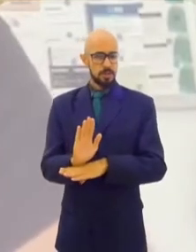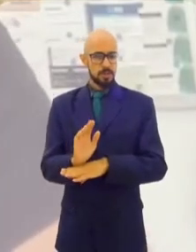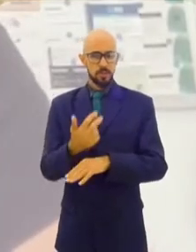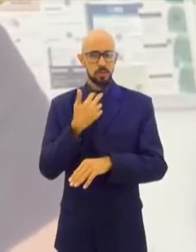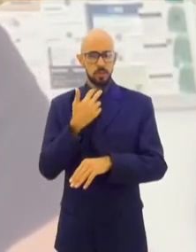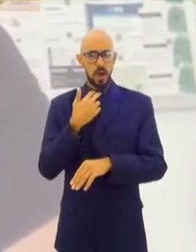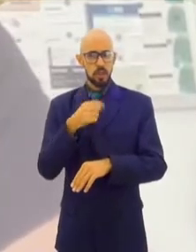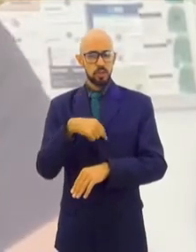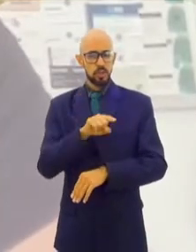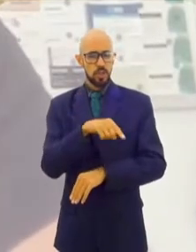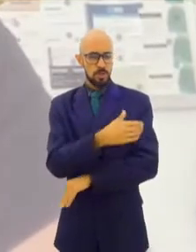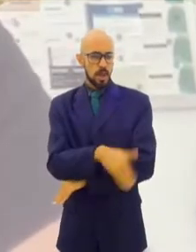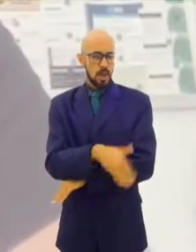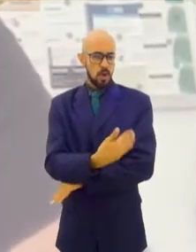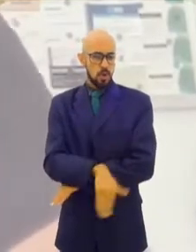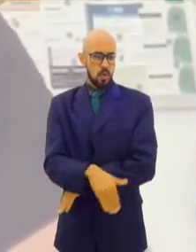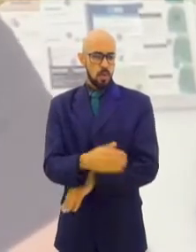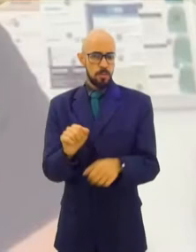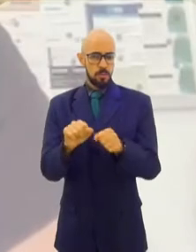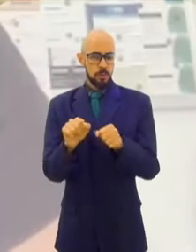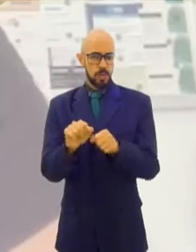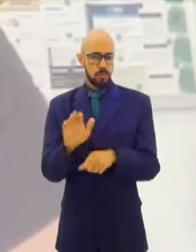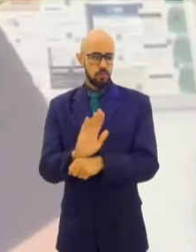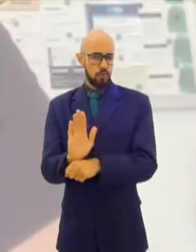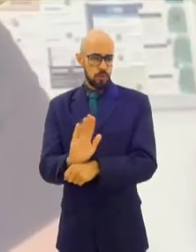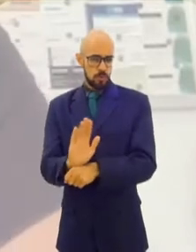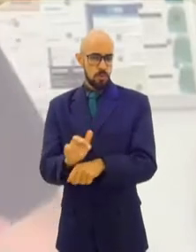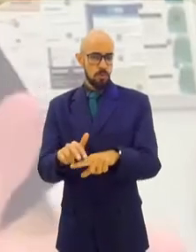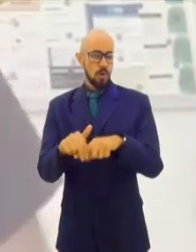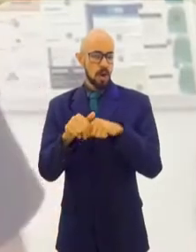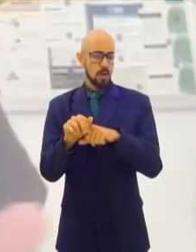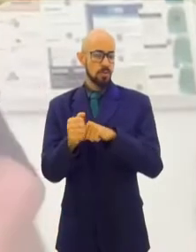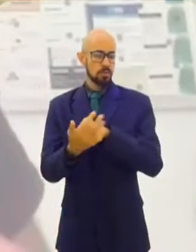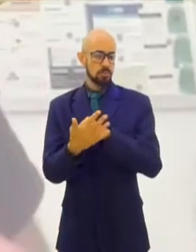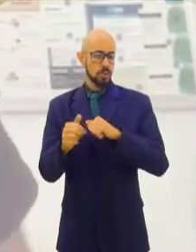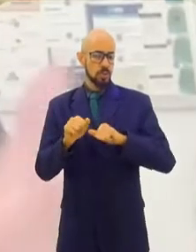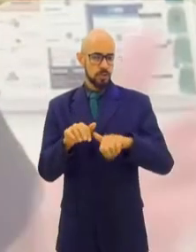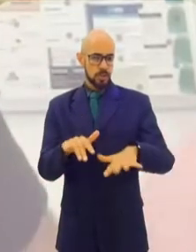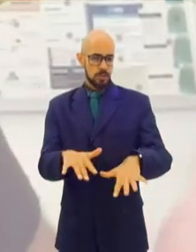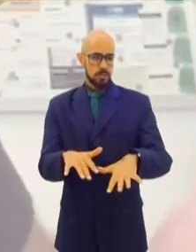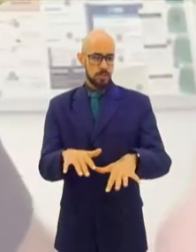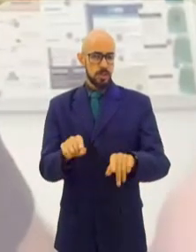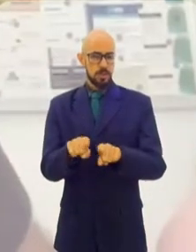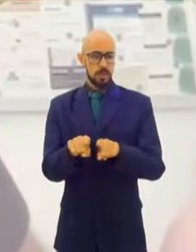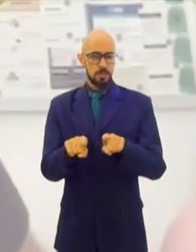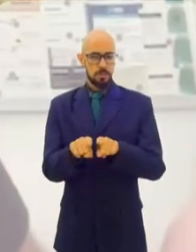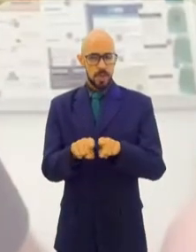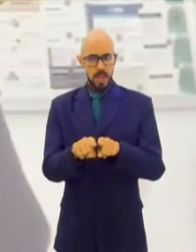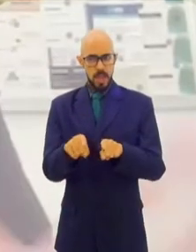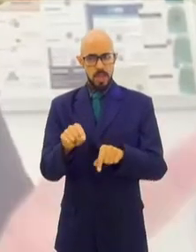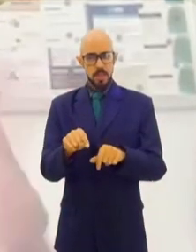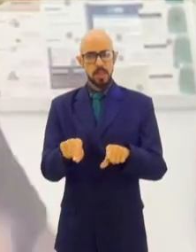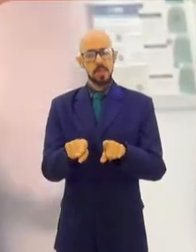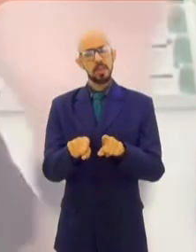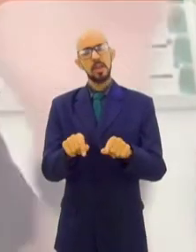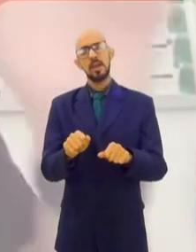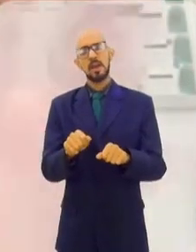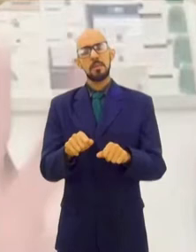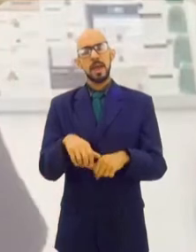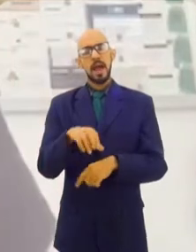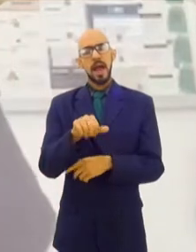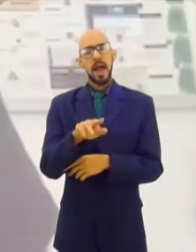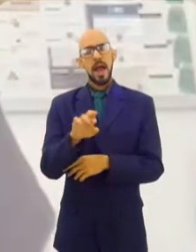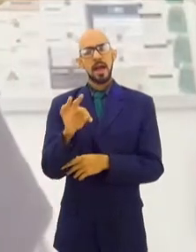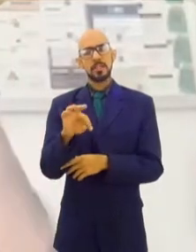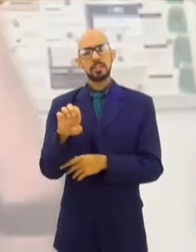não poder ir para Rua produzir a gente ficou sem produzir esses dois anos na planilha na verdade ok visual assim como Lar cênicas